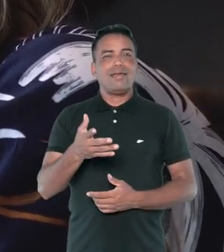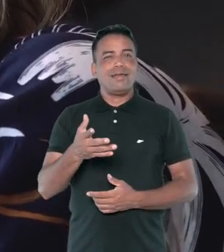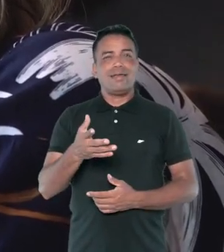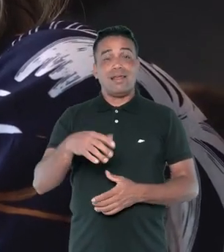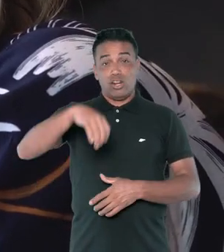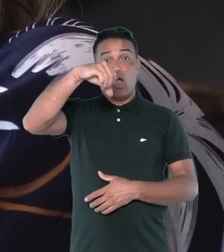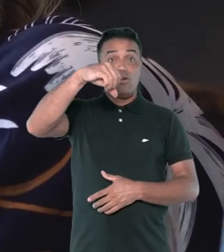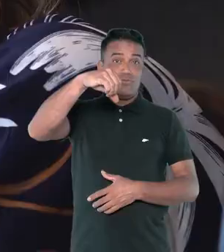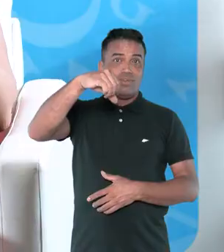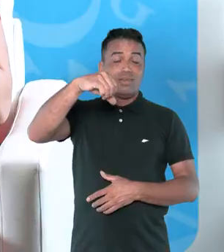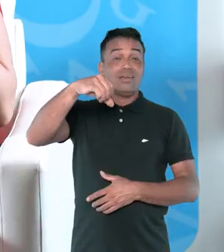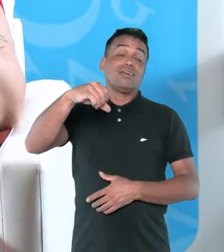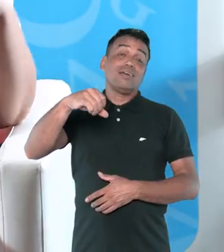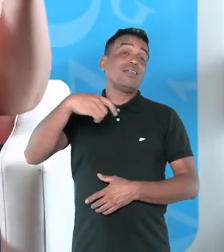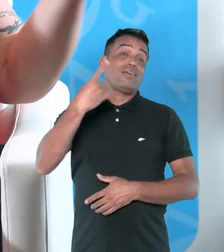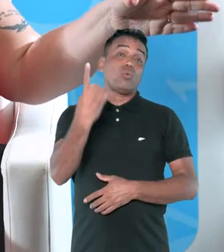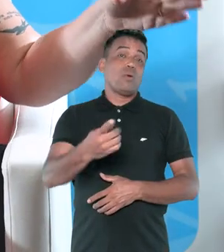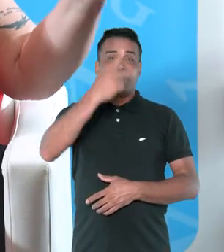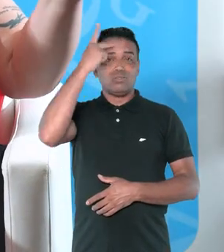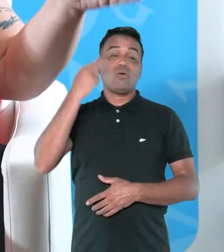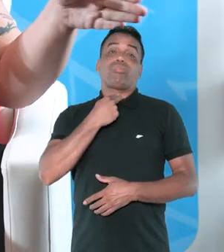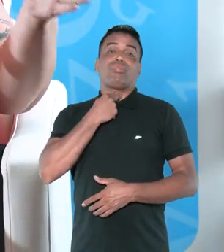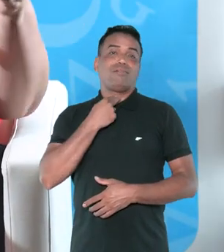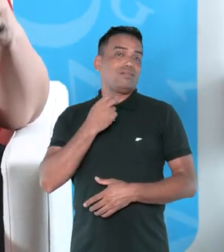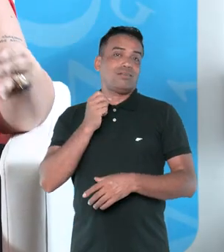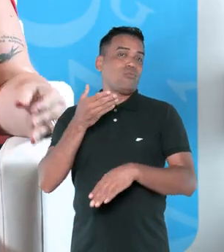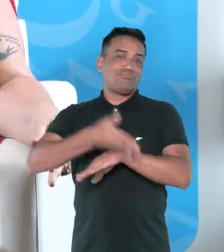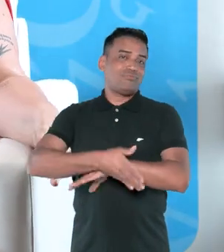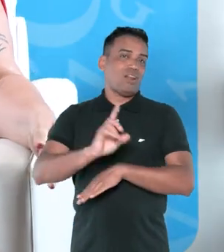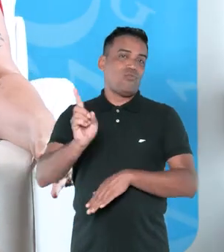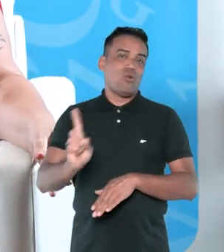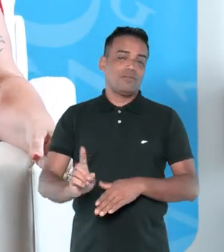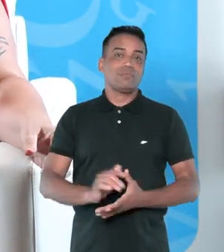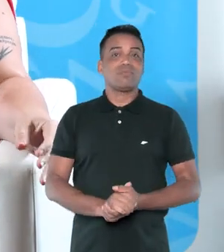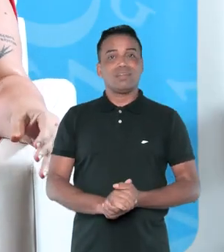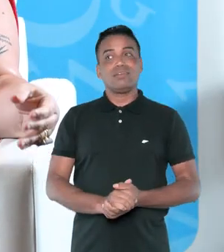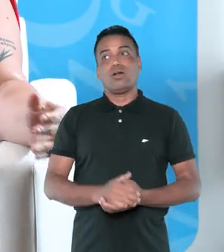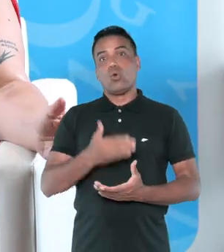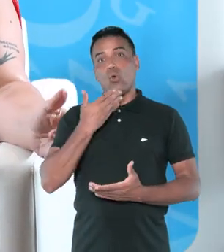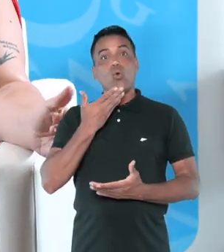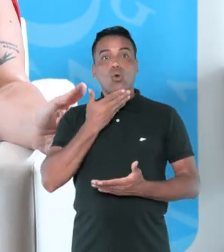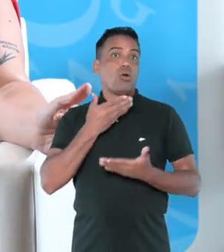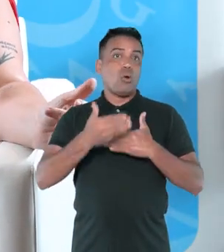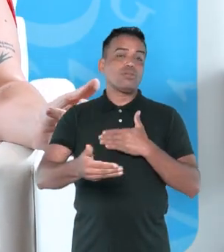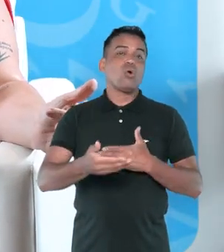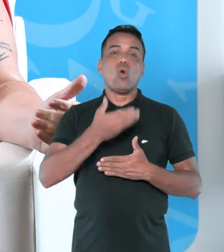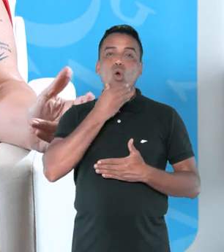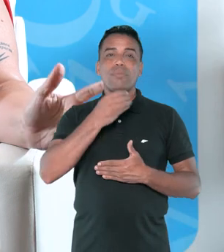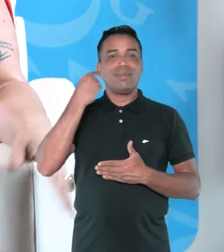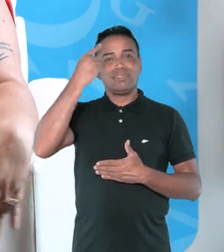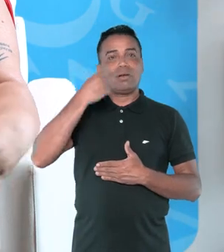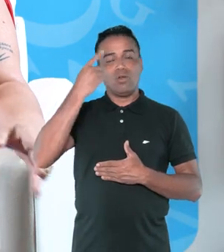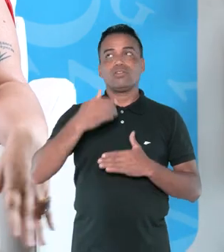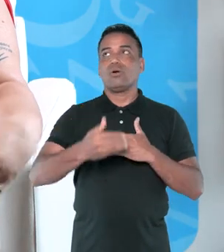9 mesmo, teve uma pessoa que não pôde ir. Aí ele disse, você começa. Aí começou o Christian, que é um espanhol. Aí ele disse, minha história é